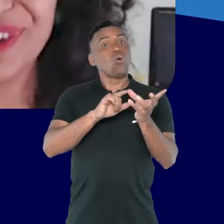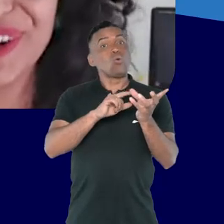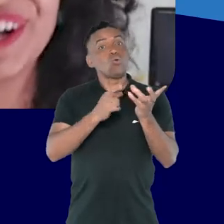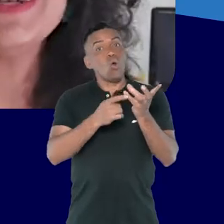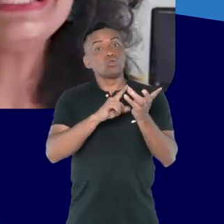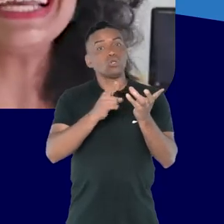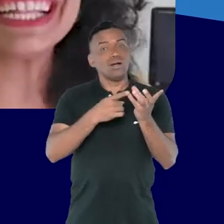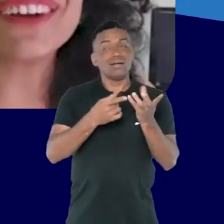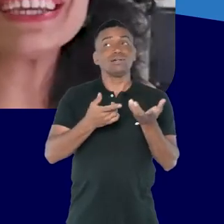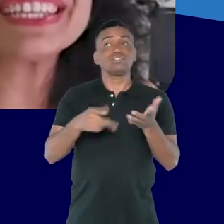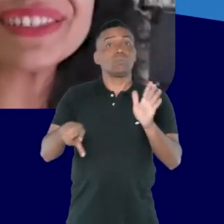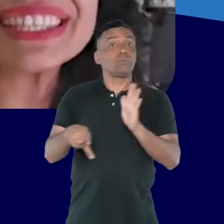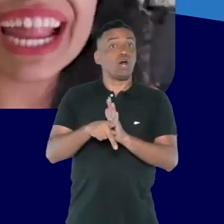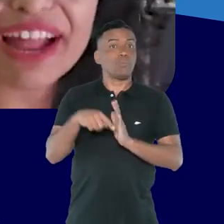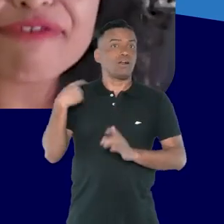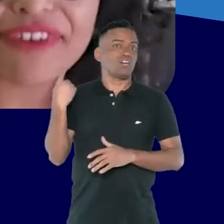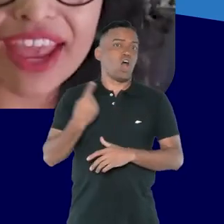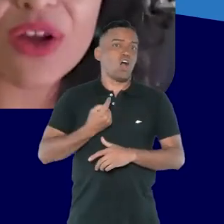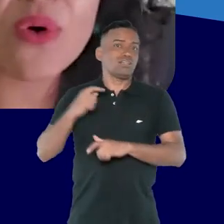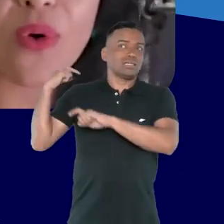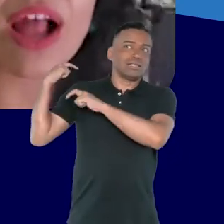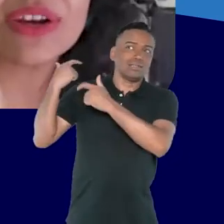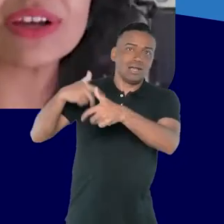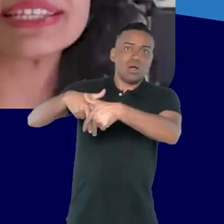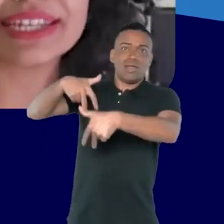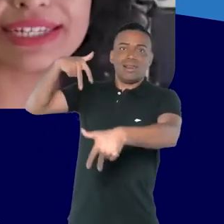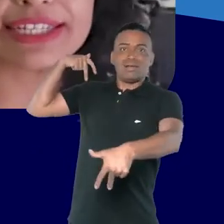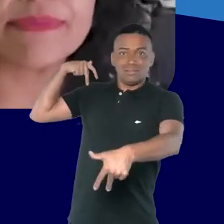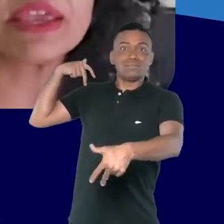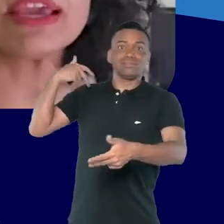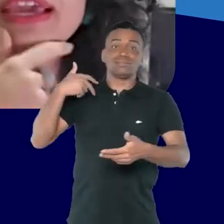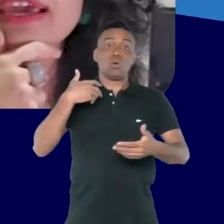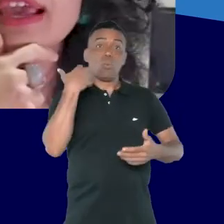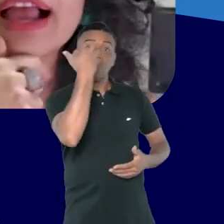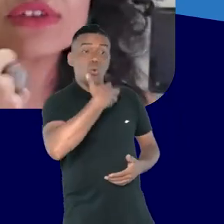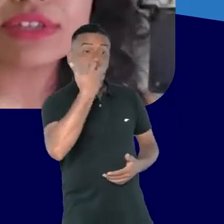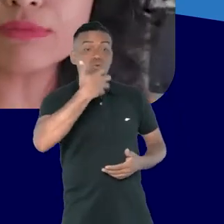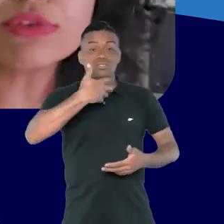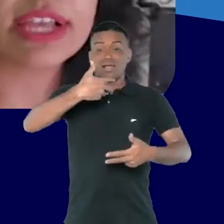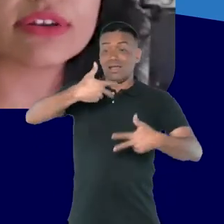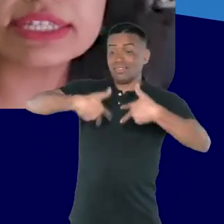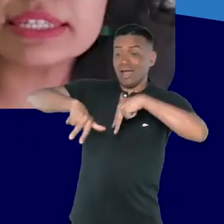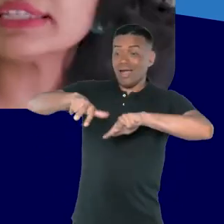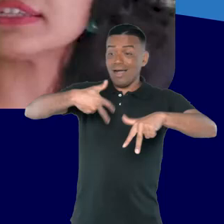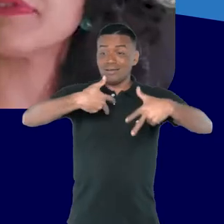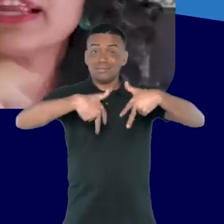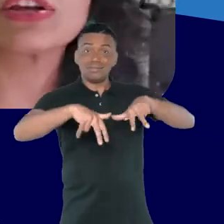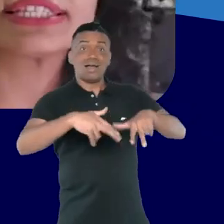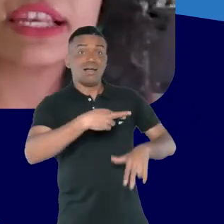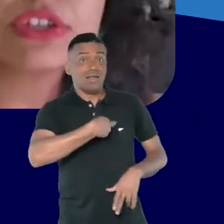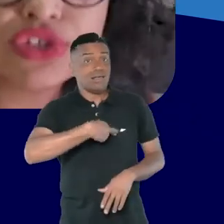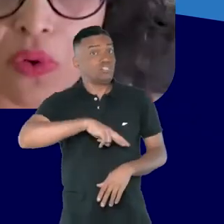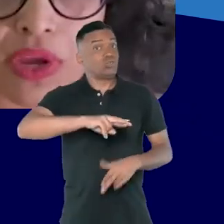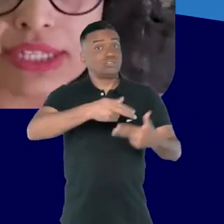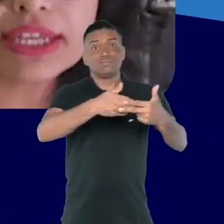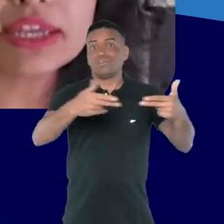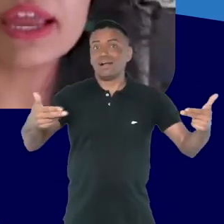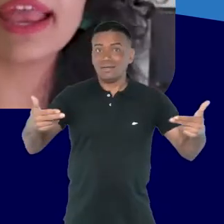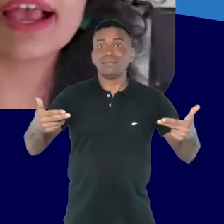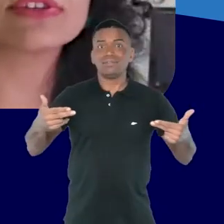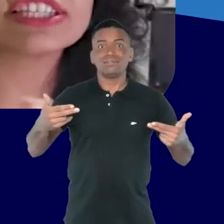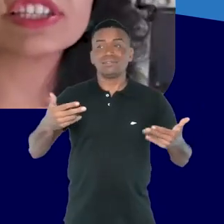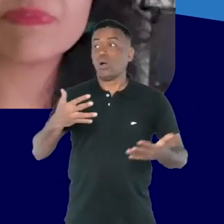vogal. Então, isso tem a ver com a nossa herança. E a nossa música, a nossa dança, eu já falei, as nossas